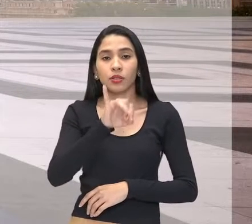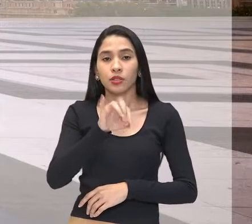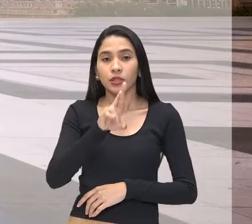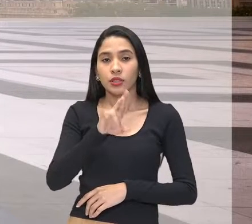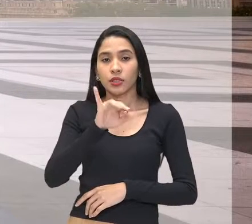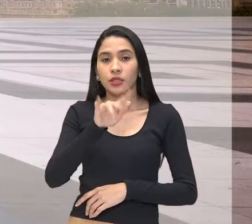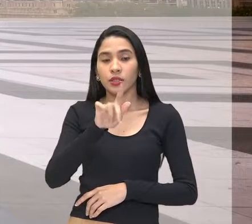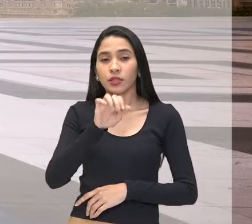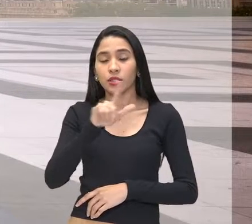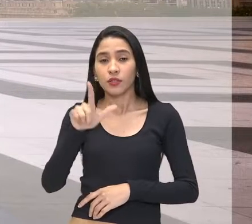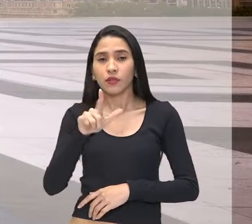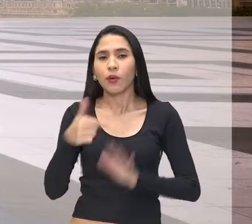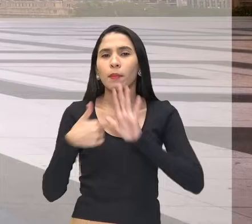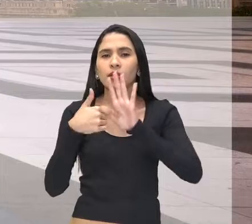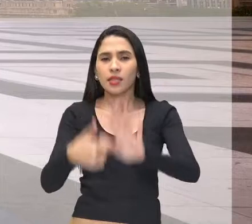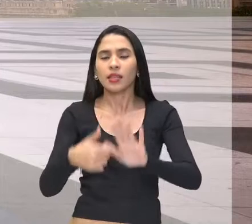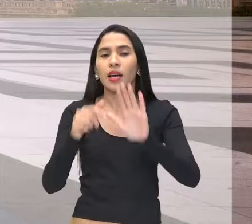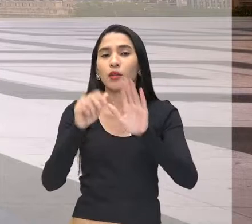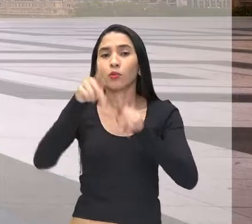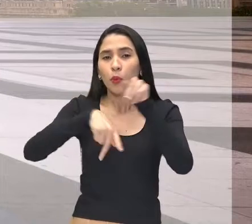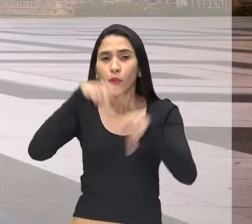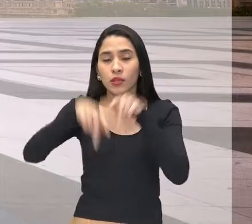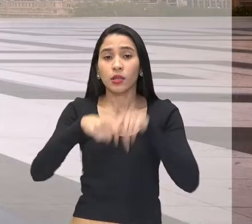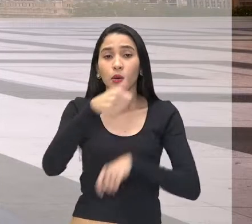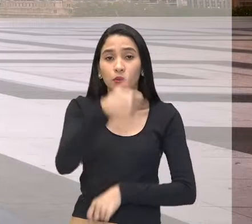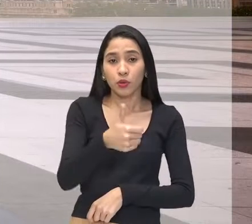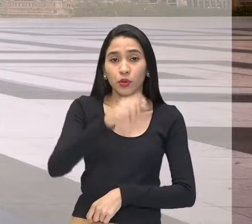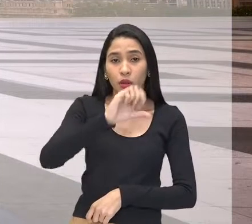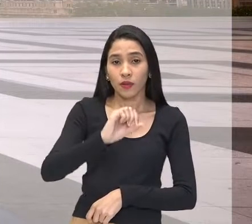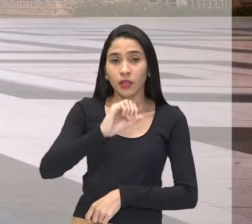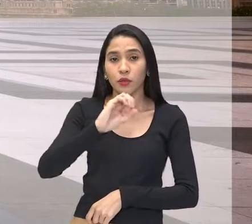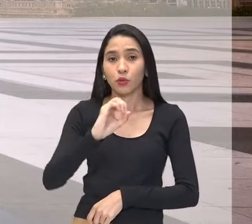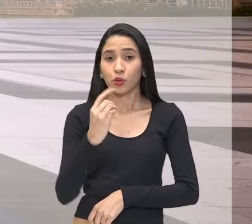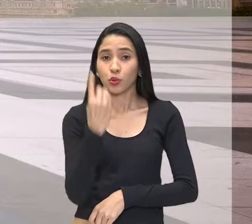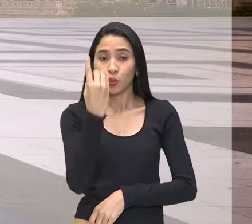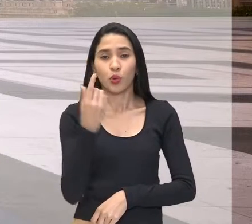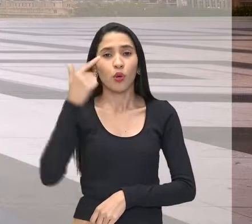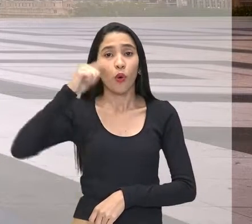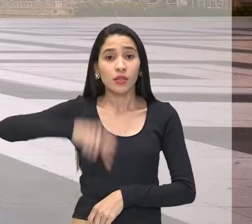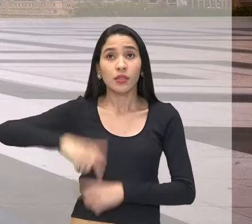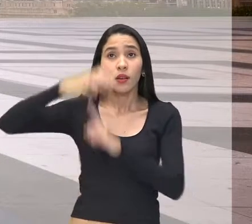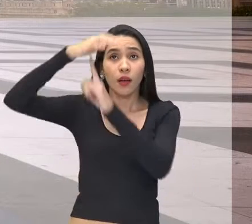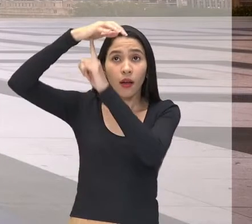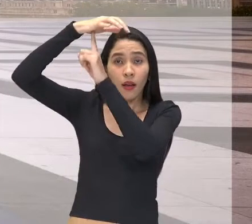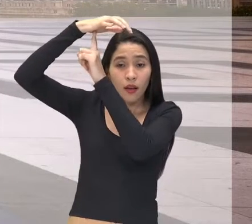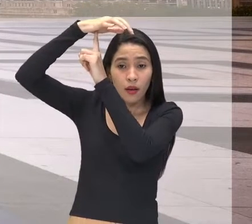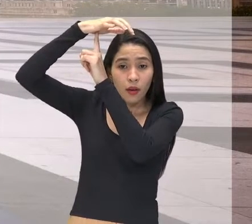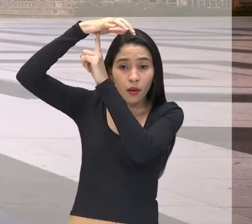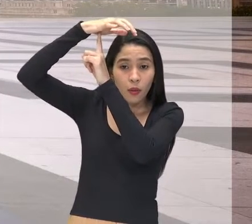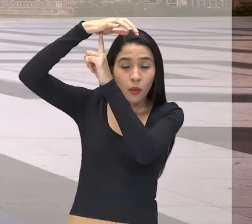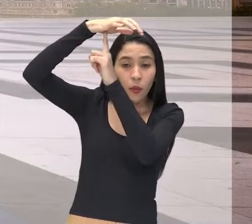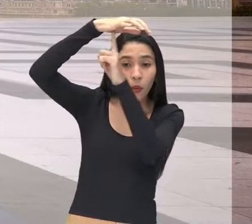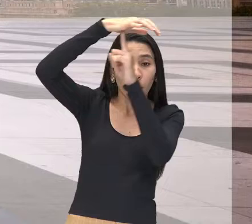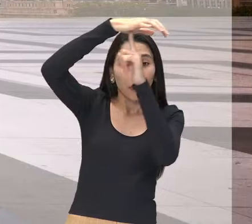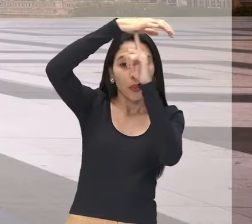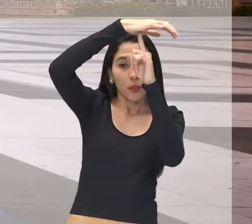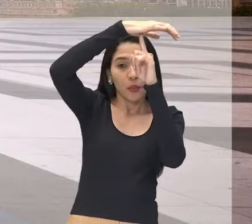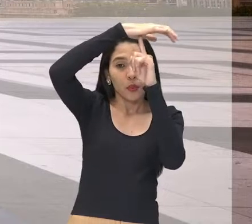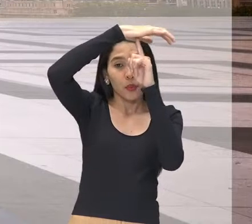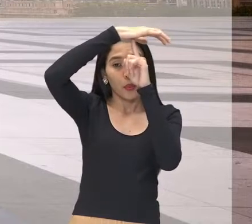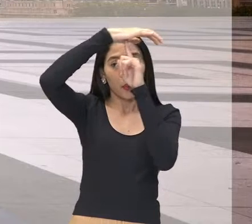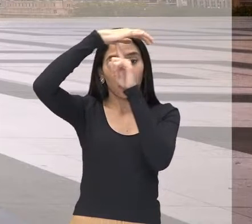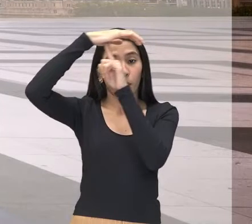em 1901. E se manteve no ar por cerca de meia hora e deu uma volta ao redor da